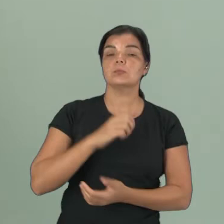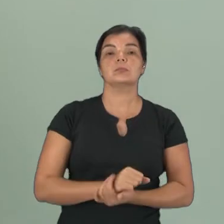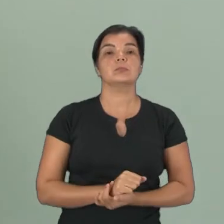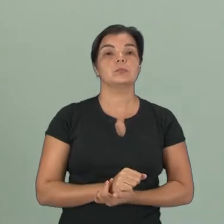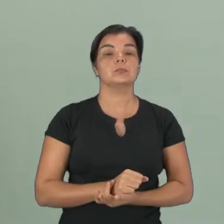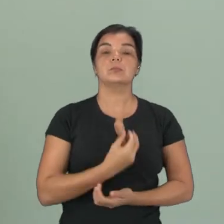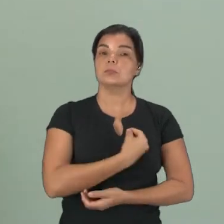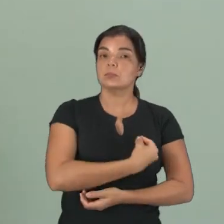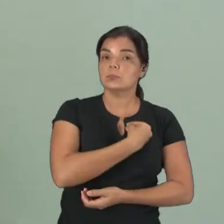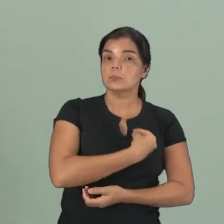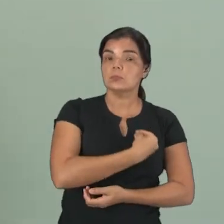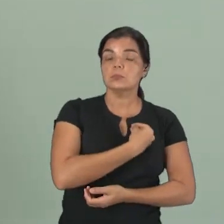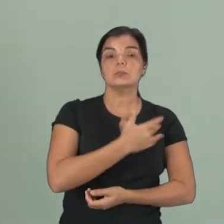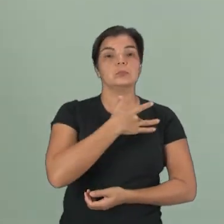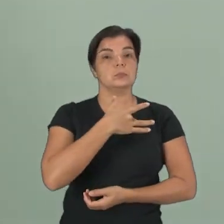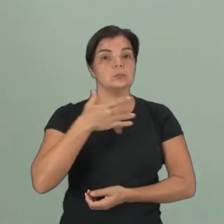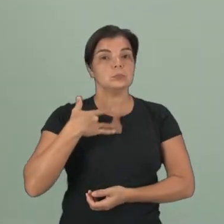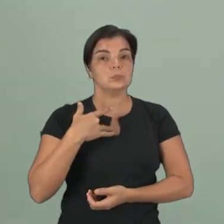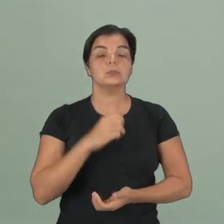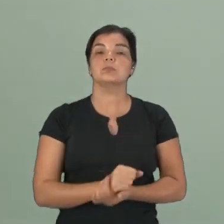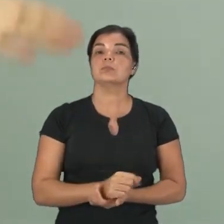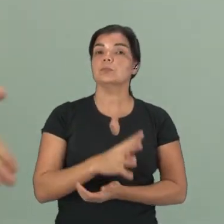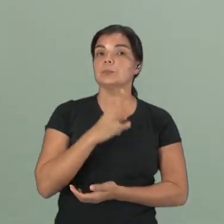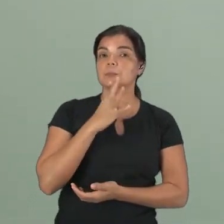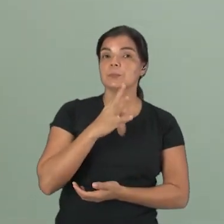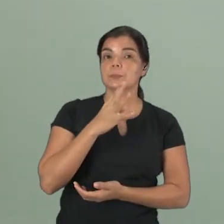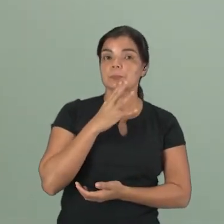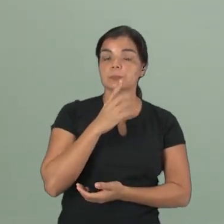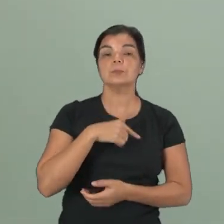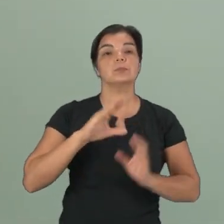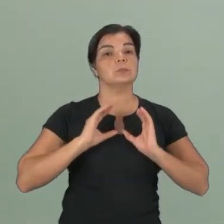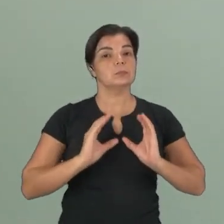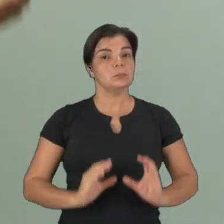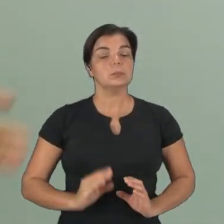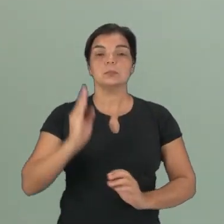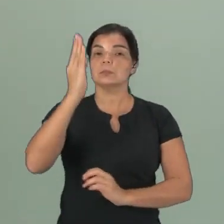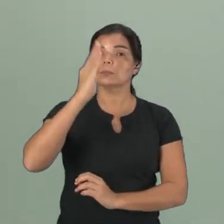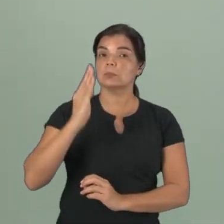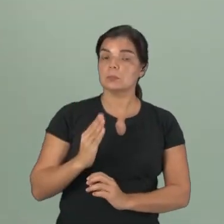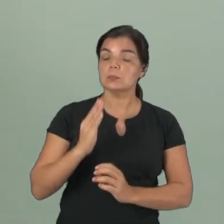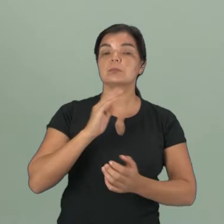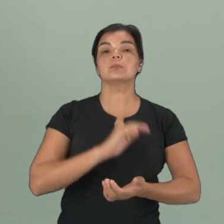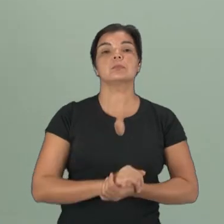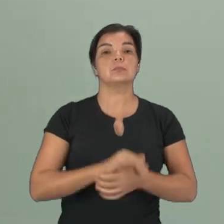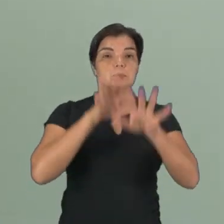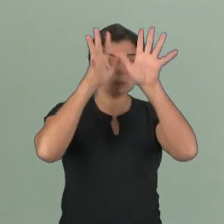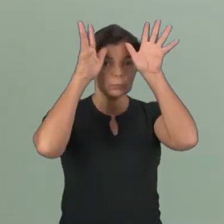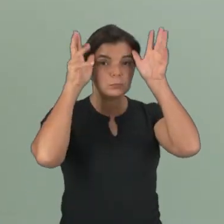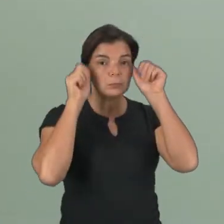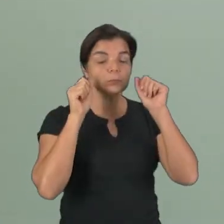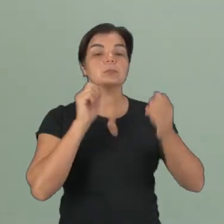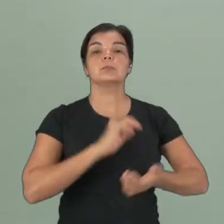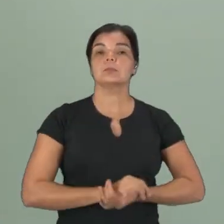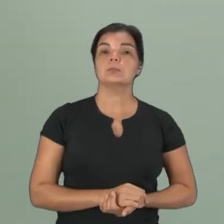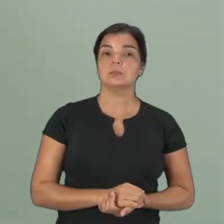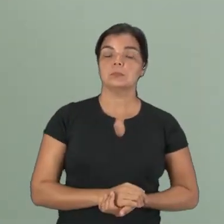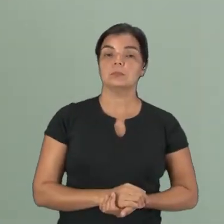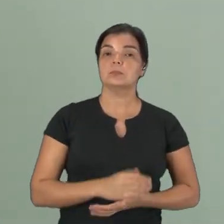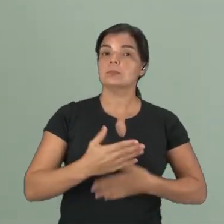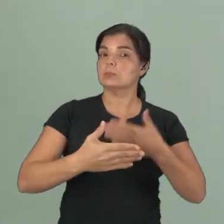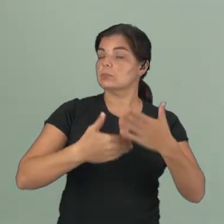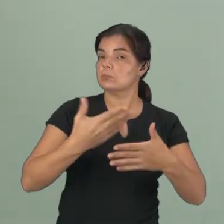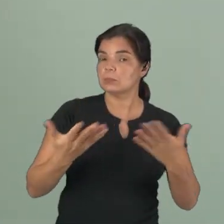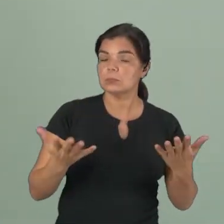ter participação na saúde, o reconhecimento como cidadãos brasileiros, como cidadãos acrianos, como cidadãos,